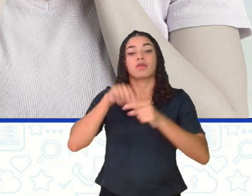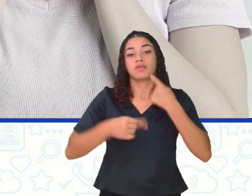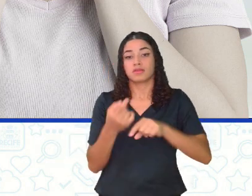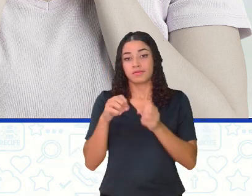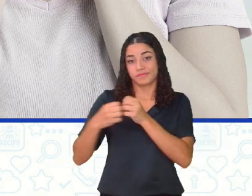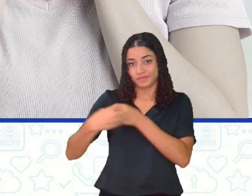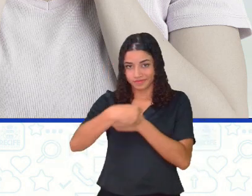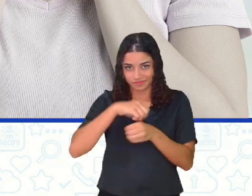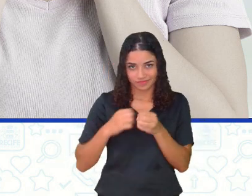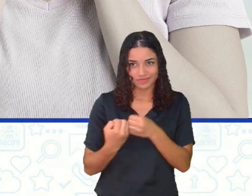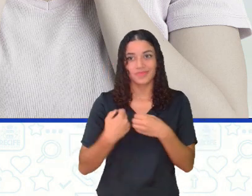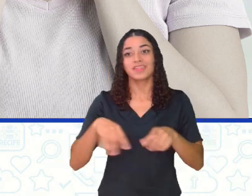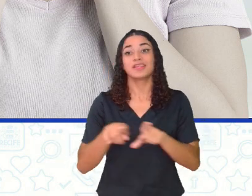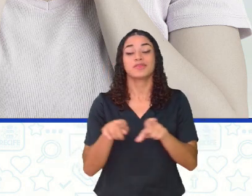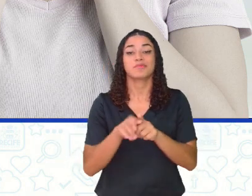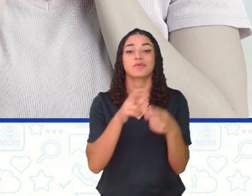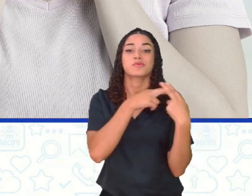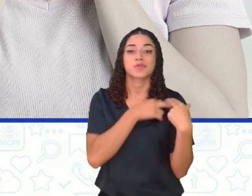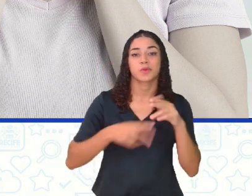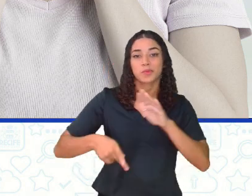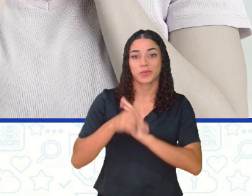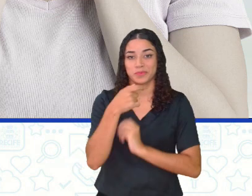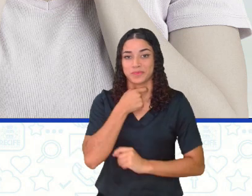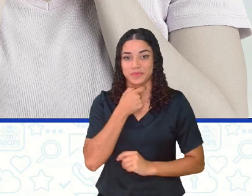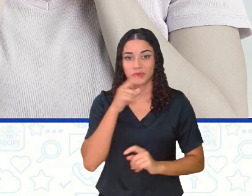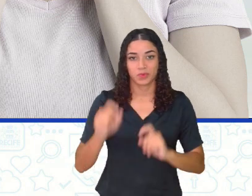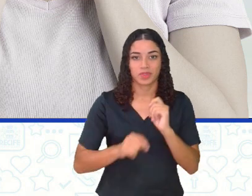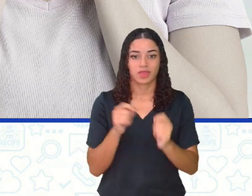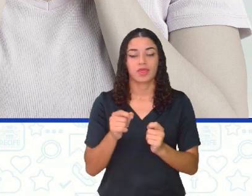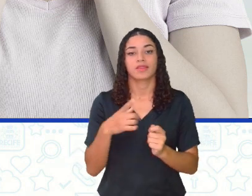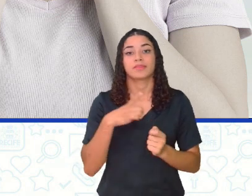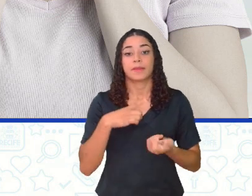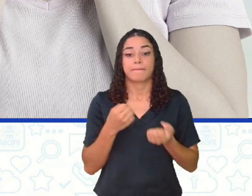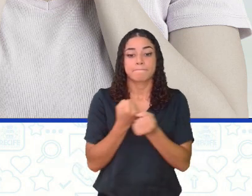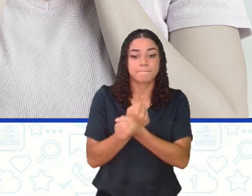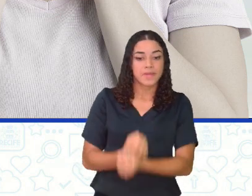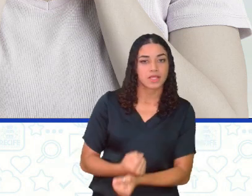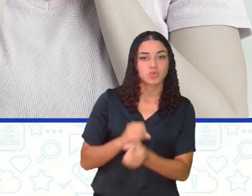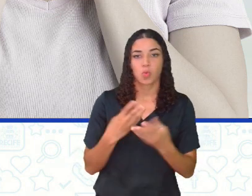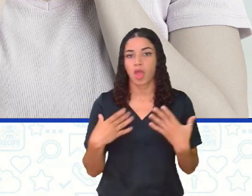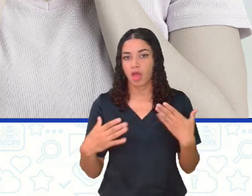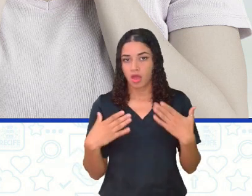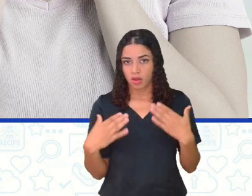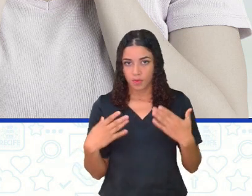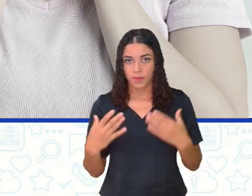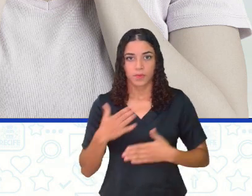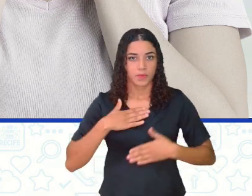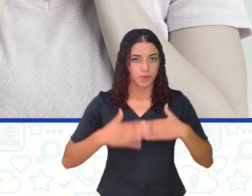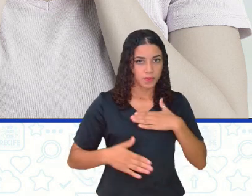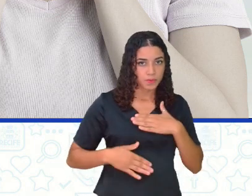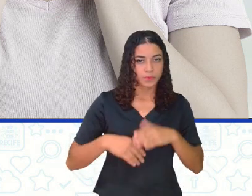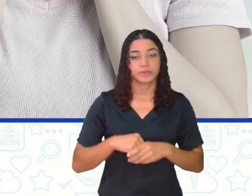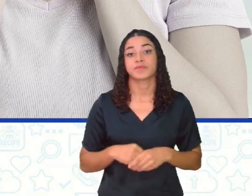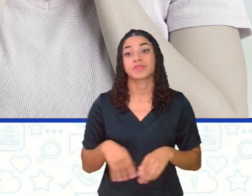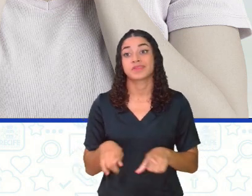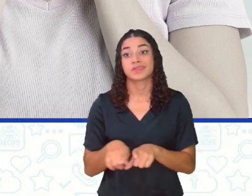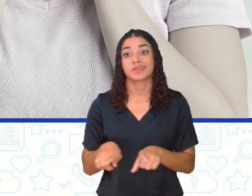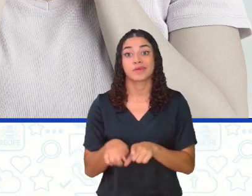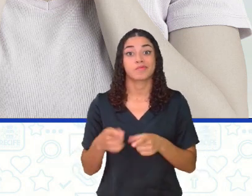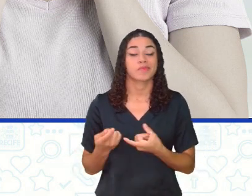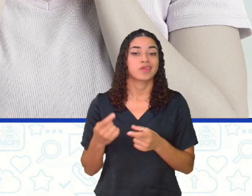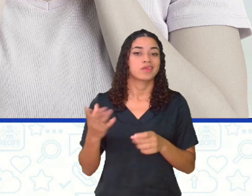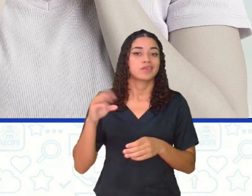também responsabilidade da tireoide, manutenção do peso e do calor corporal. Atua no crescimento e no